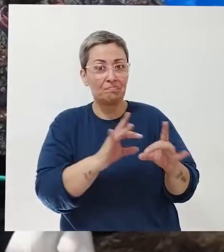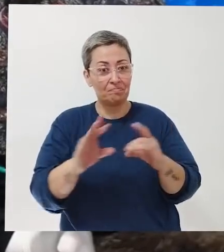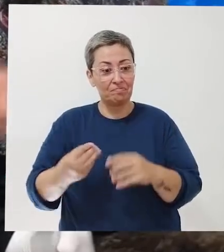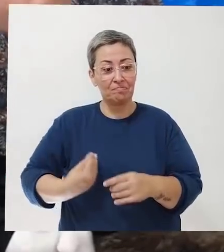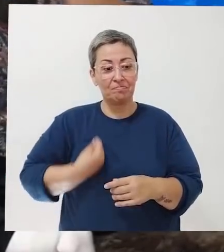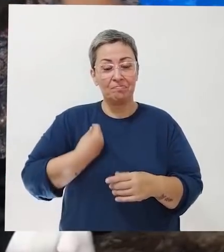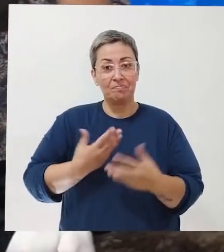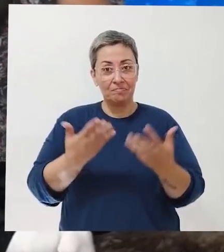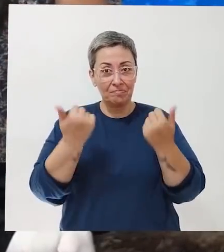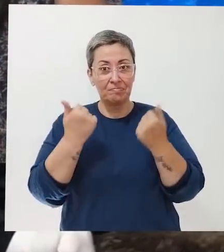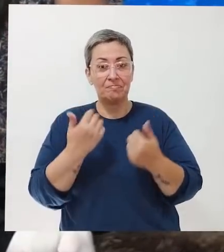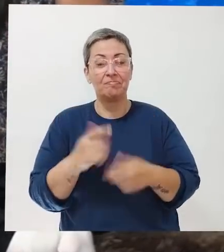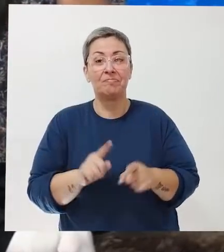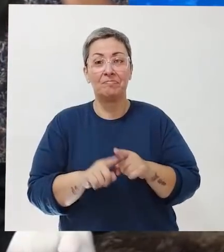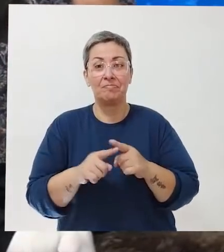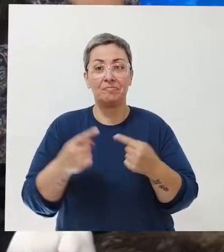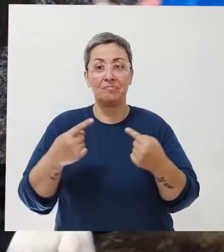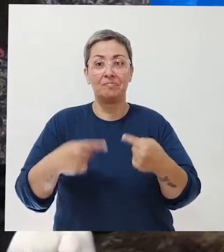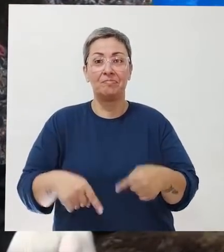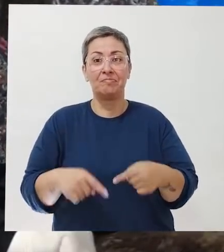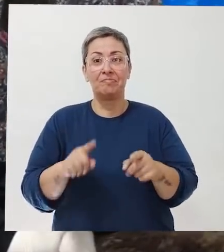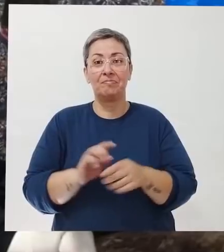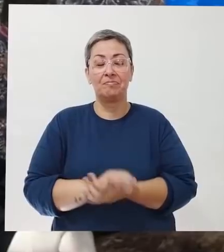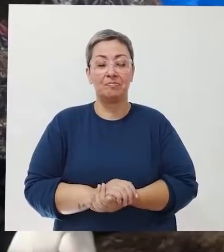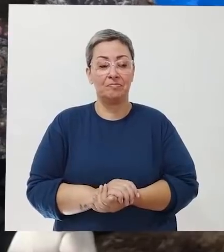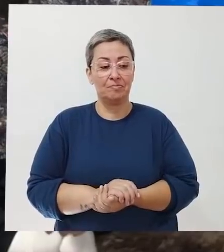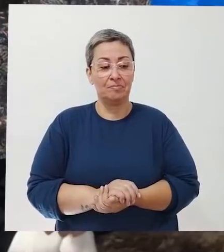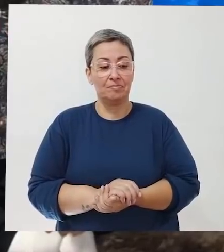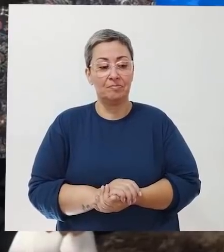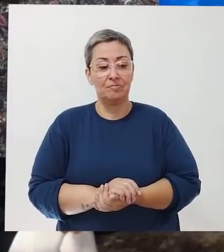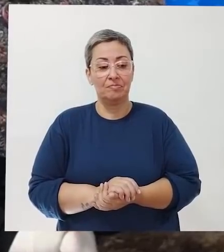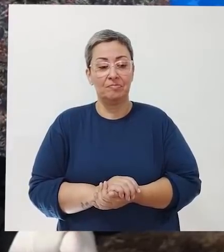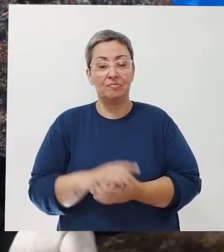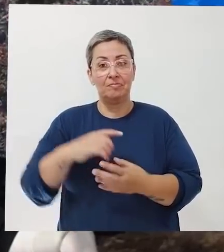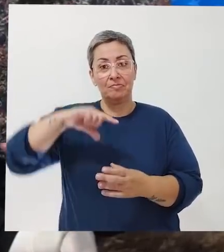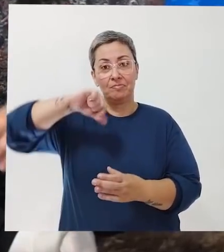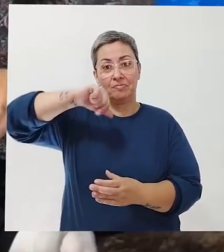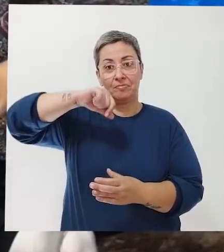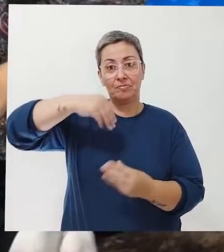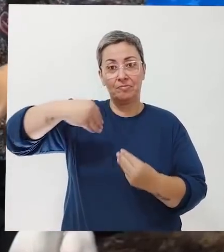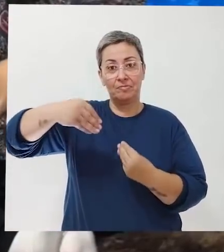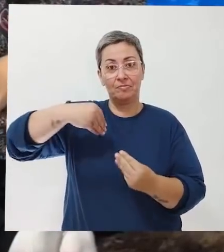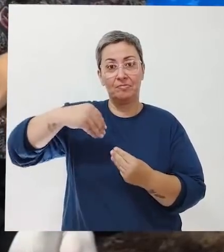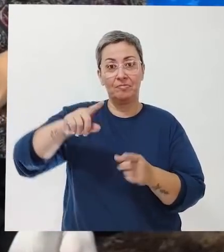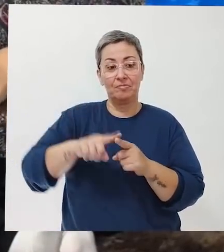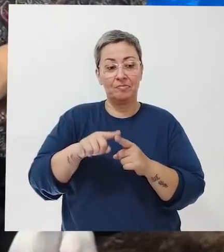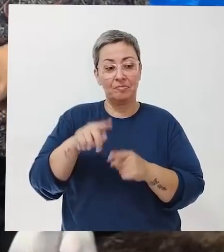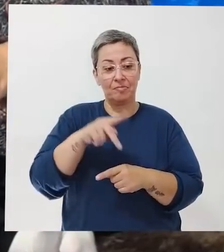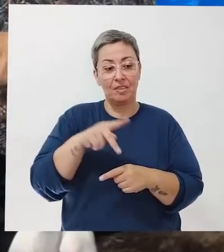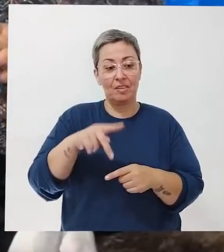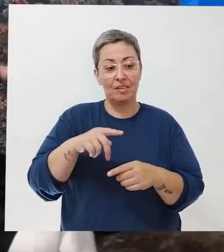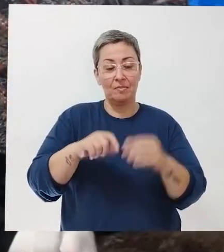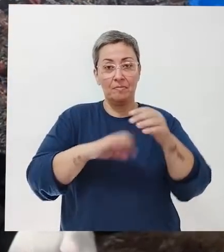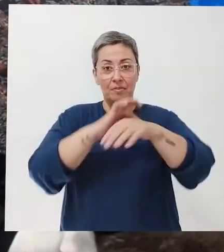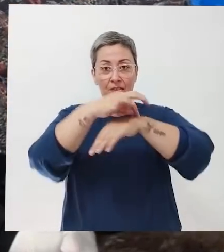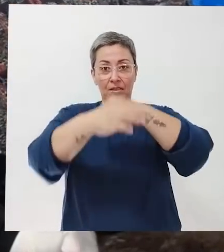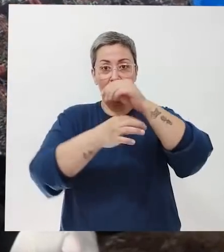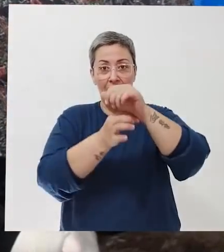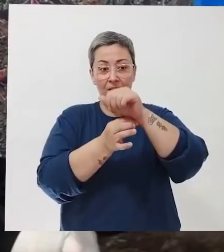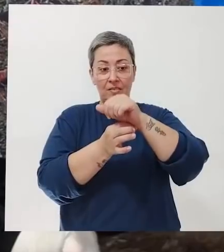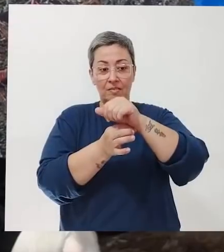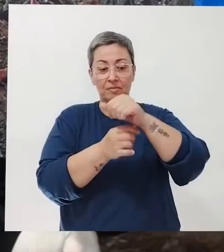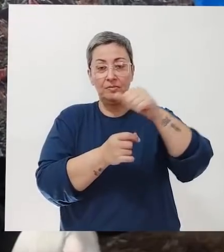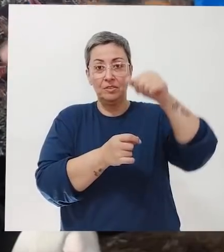dia a dia. Vamos lá para o nosso desafio? Com a garrafa PET, a professora